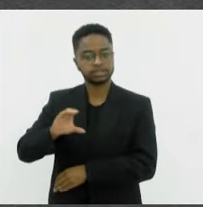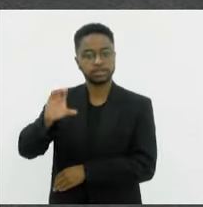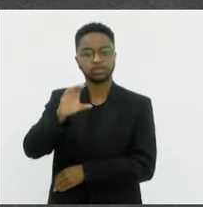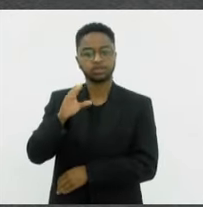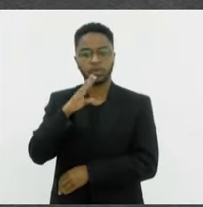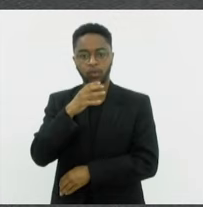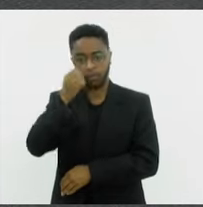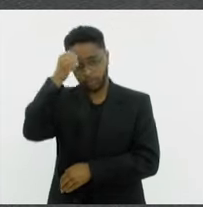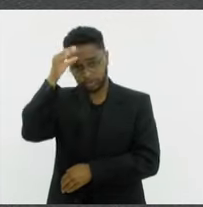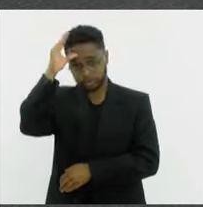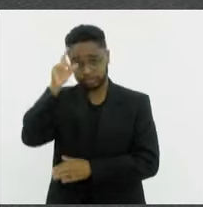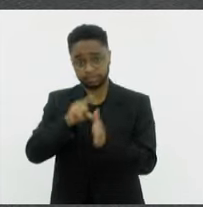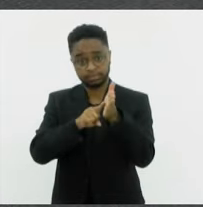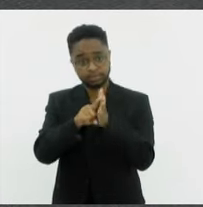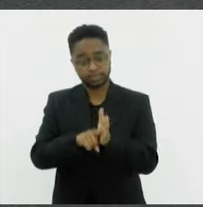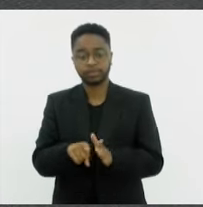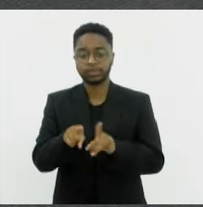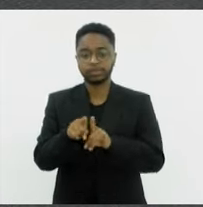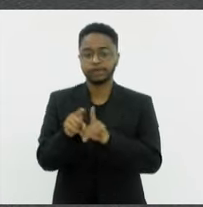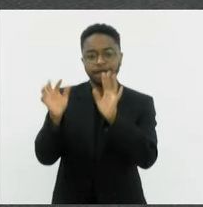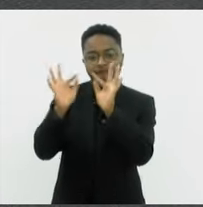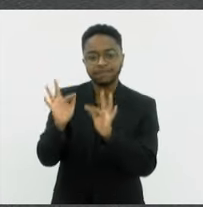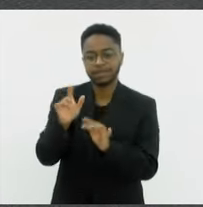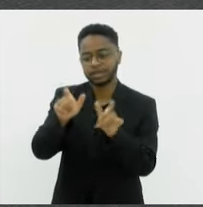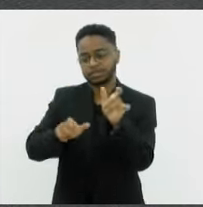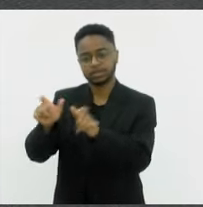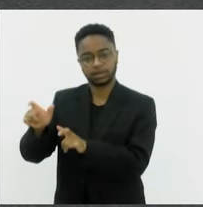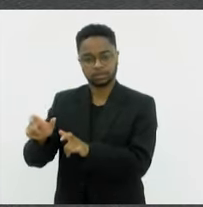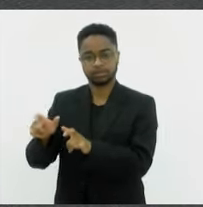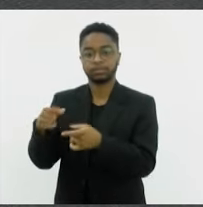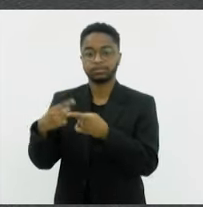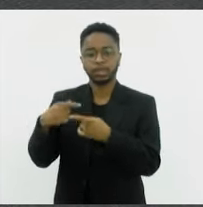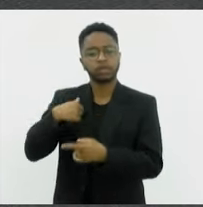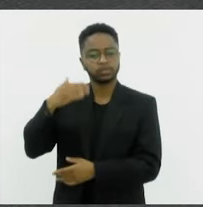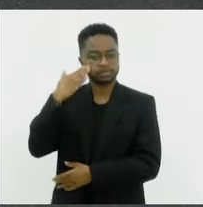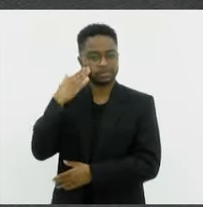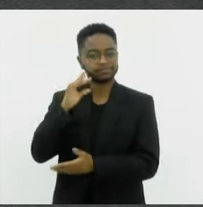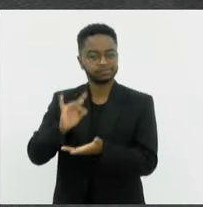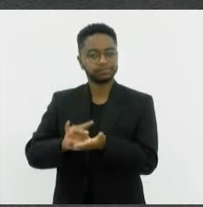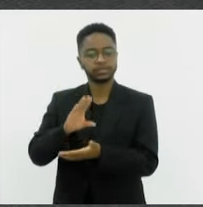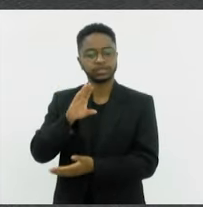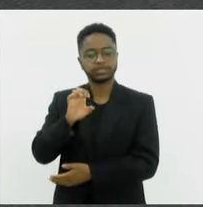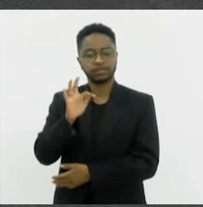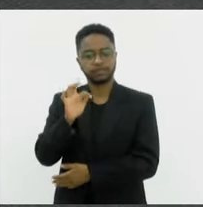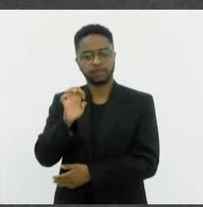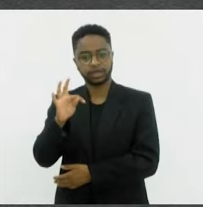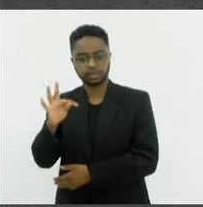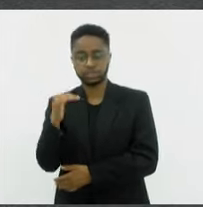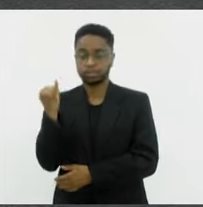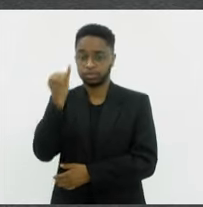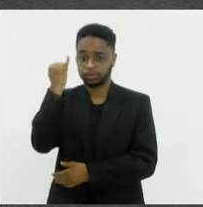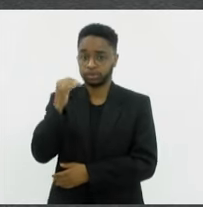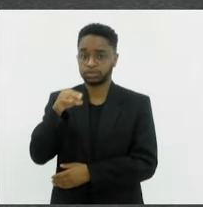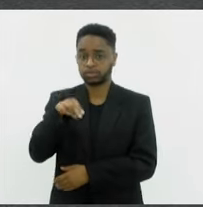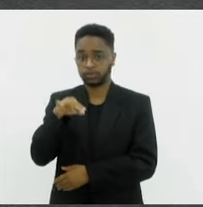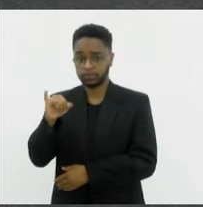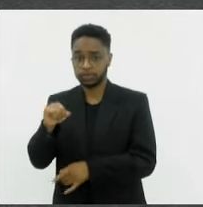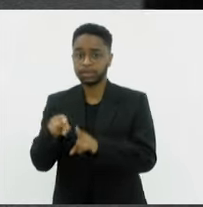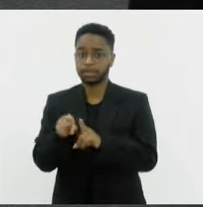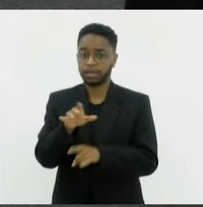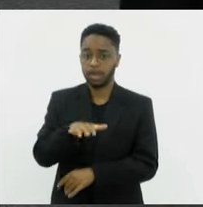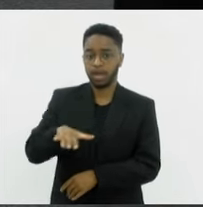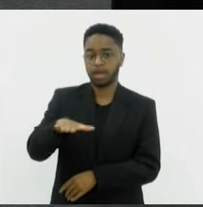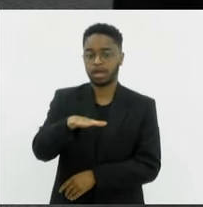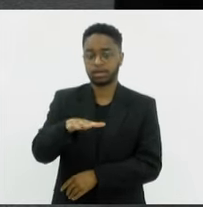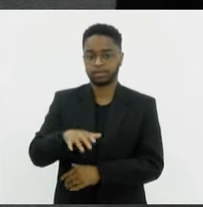pesquisa e muitas felicidades para todas as pessoas ali. Eu sei quanto que o CEFET é importante, não só para Nova Iguaçu, como toda a região.